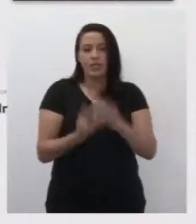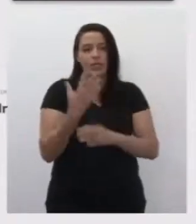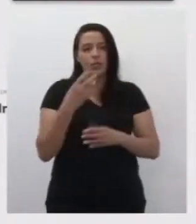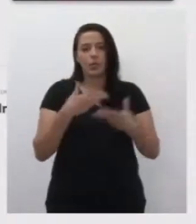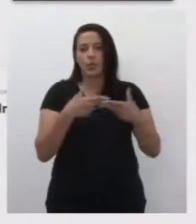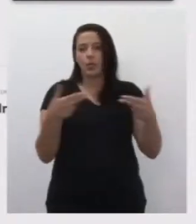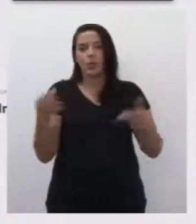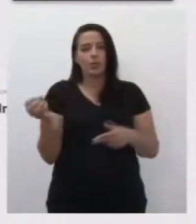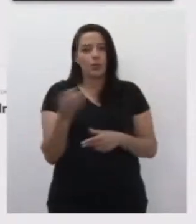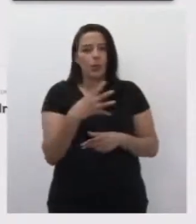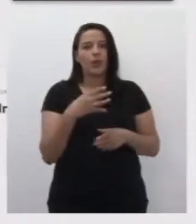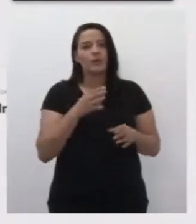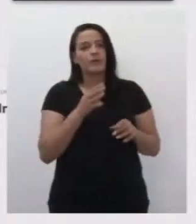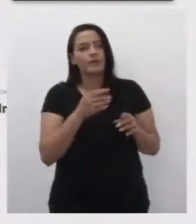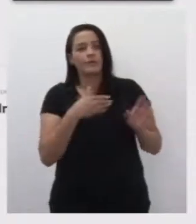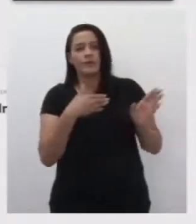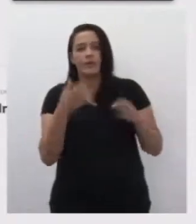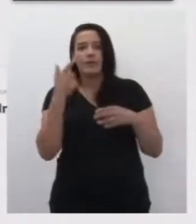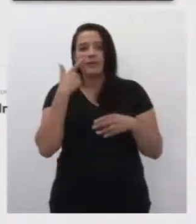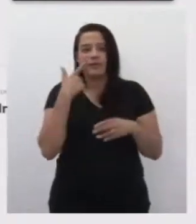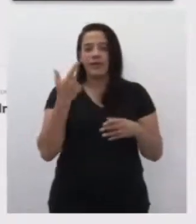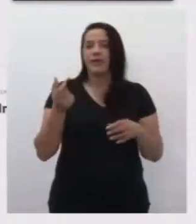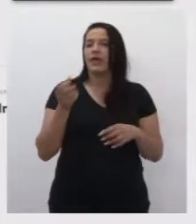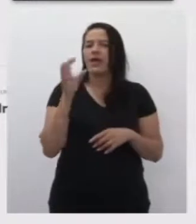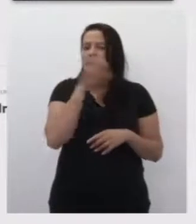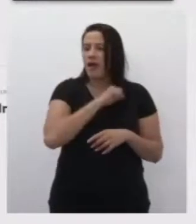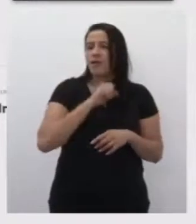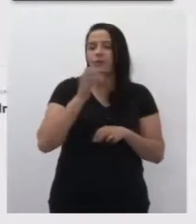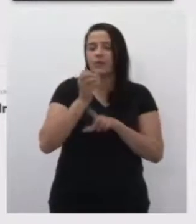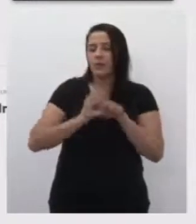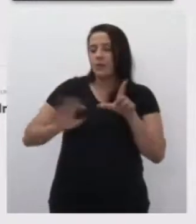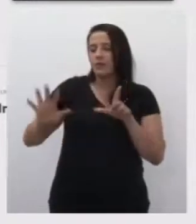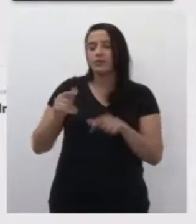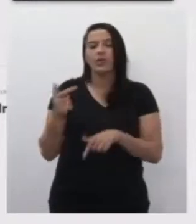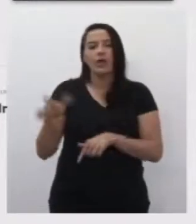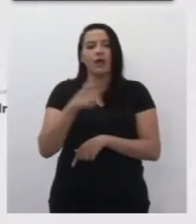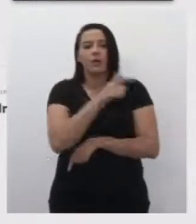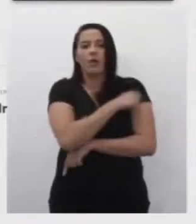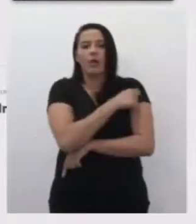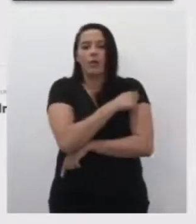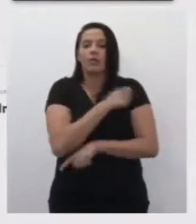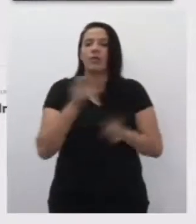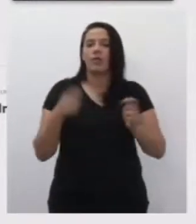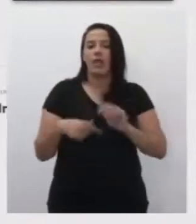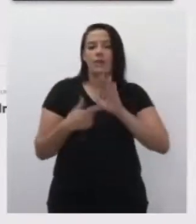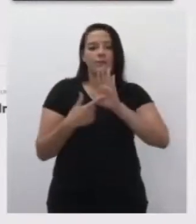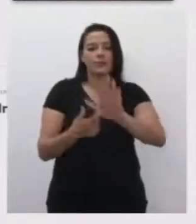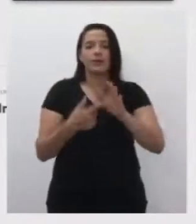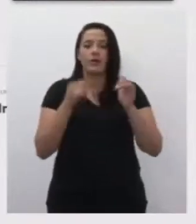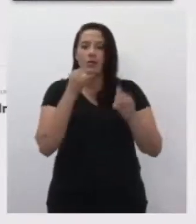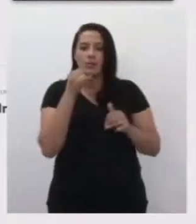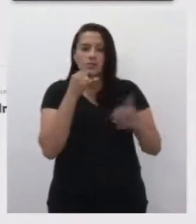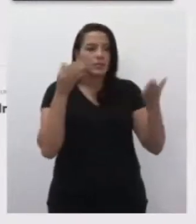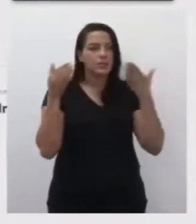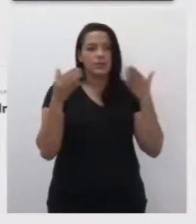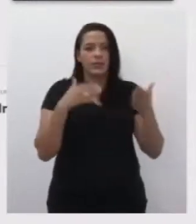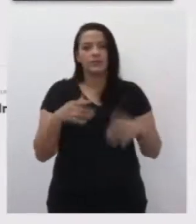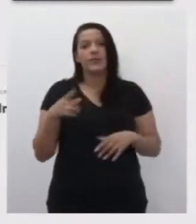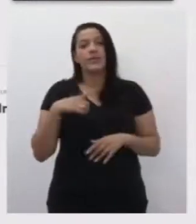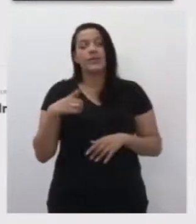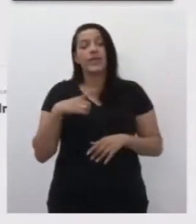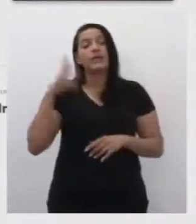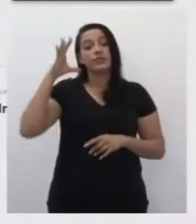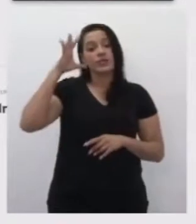bem rapidinho, que dá para você compartilhar com seus alunos, que dá para mostrar numa aula como um exemplo. Então, a gente tem tanto o Instagram do